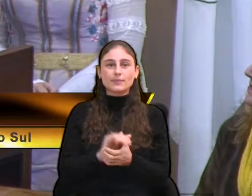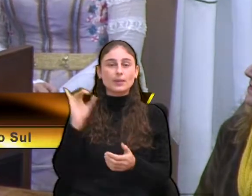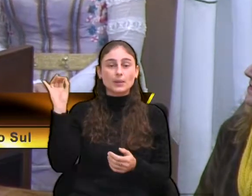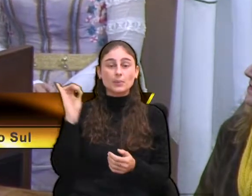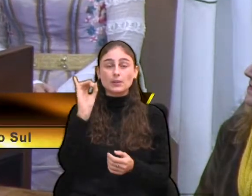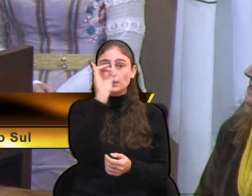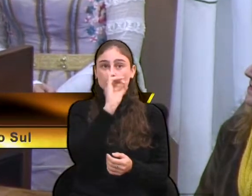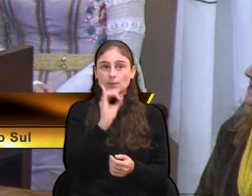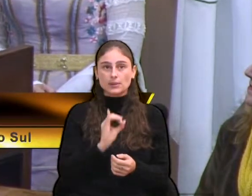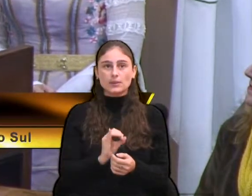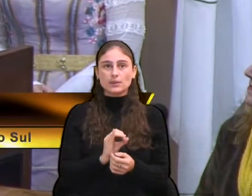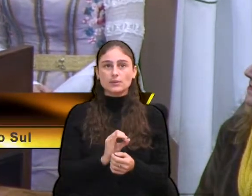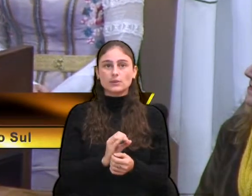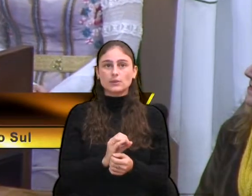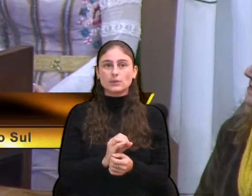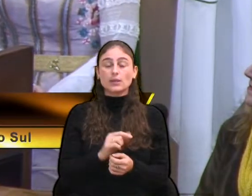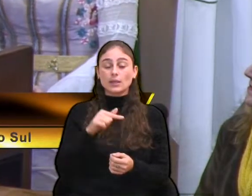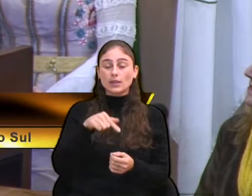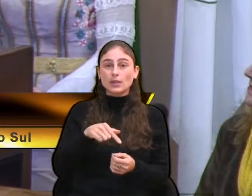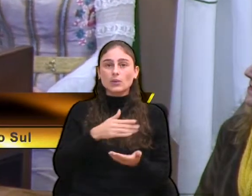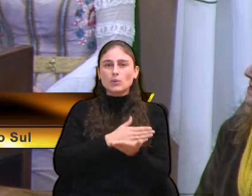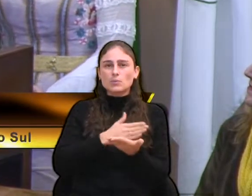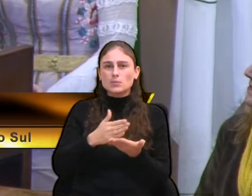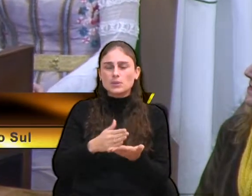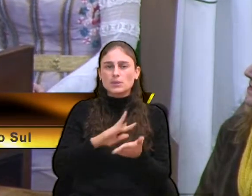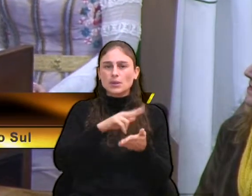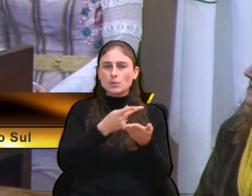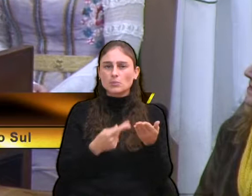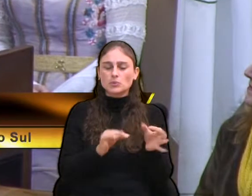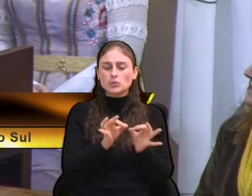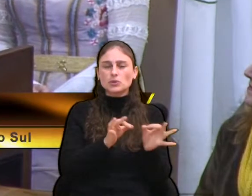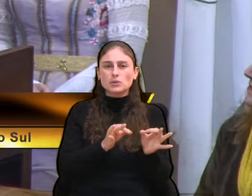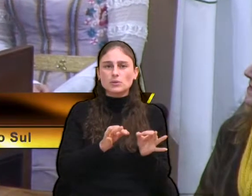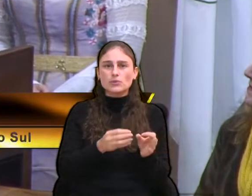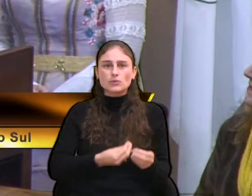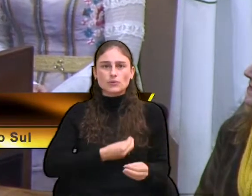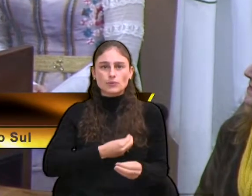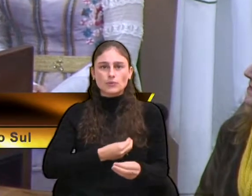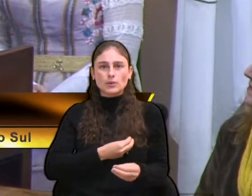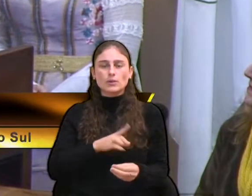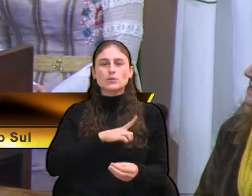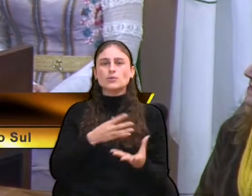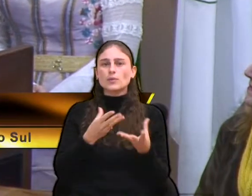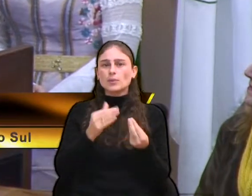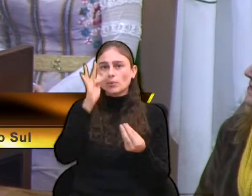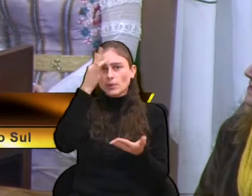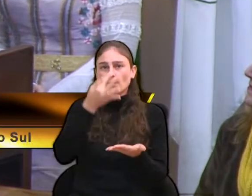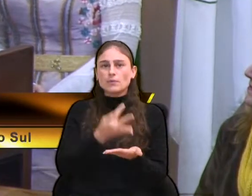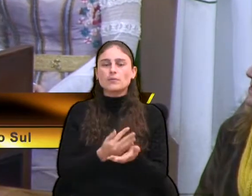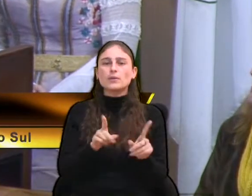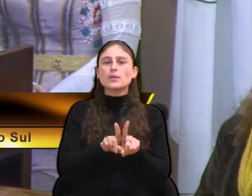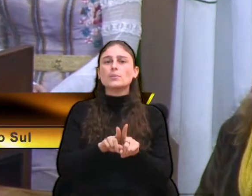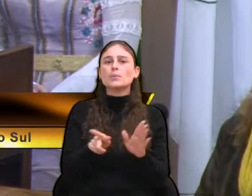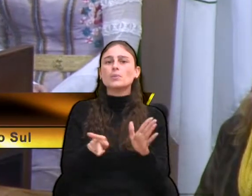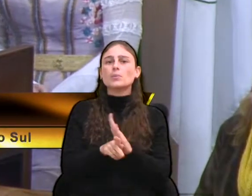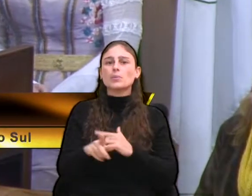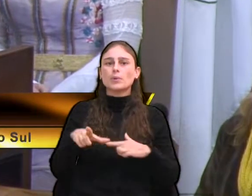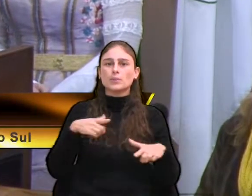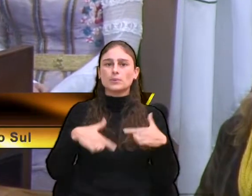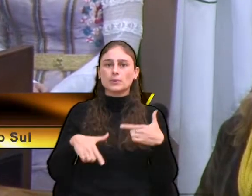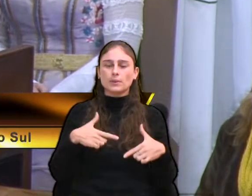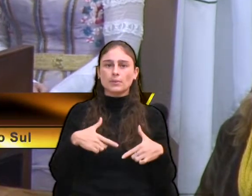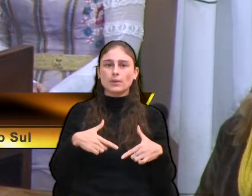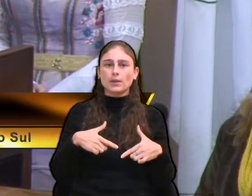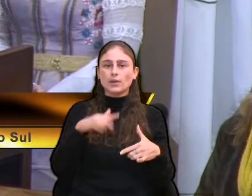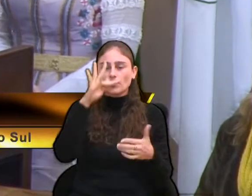Imigrantes italianos que aqui iniciaram seu projeto de vida, que tiveram muita fé no próprio trabalho e fé em